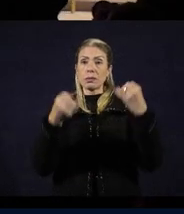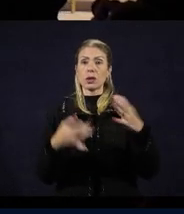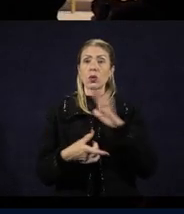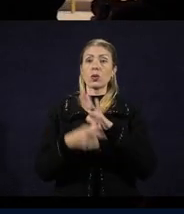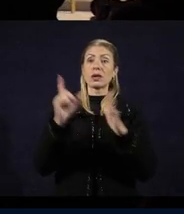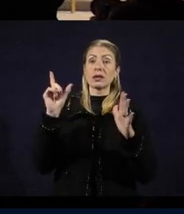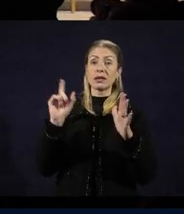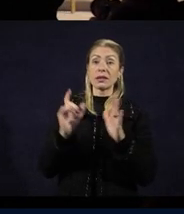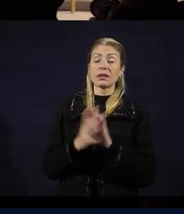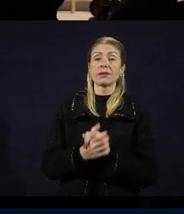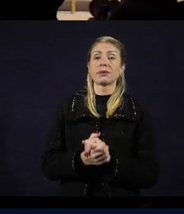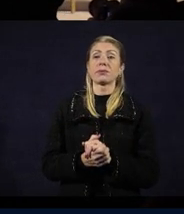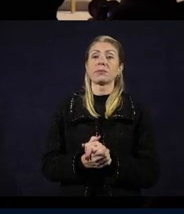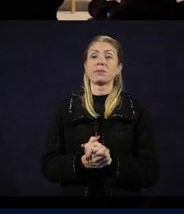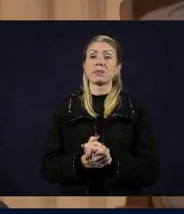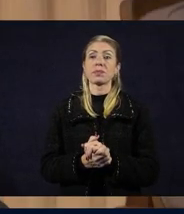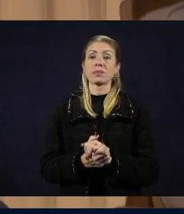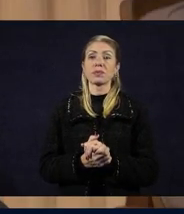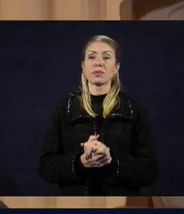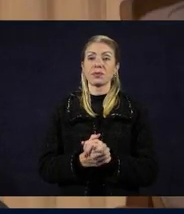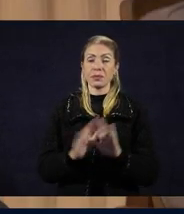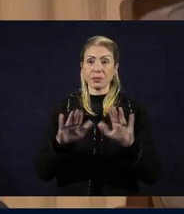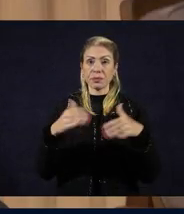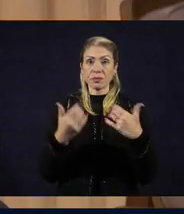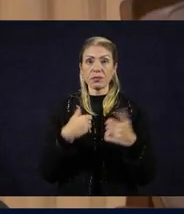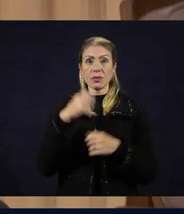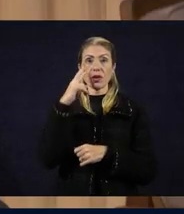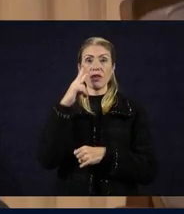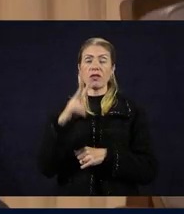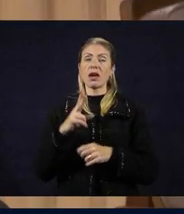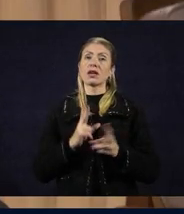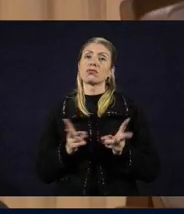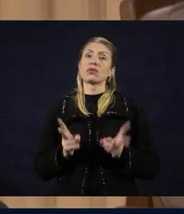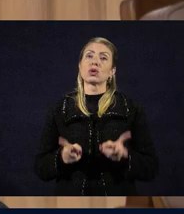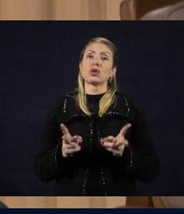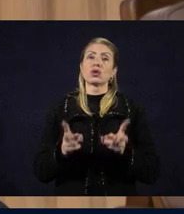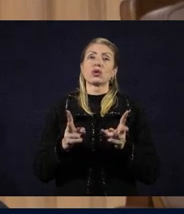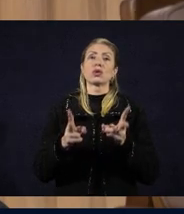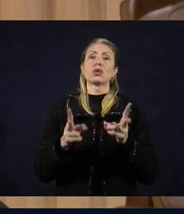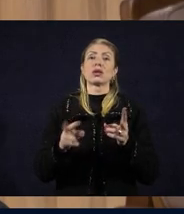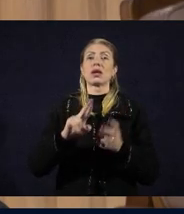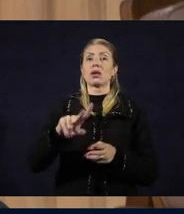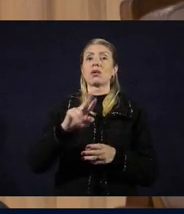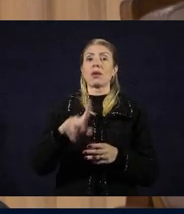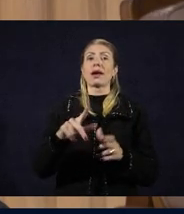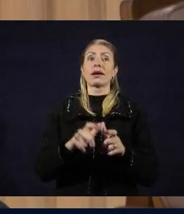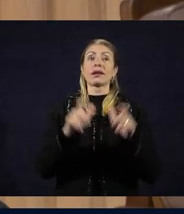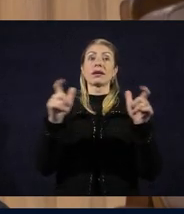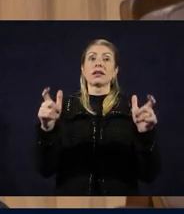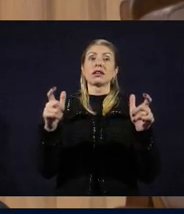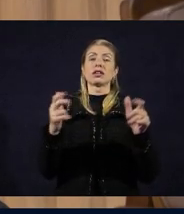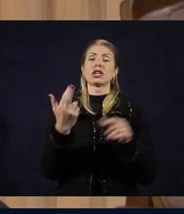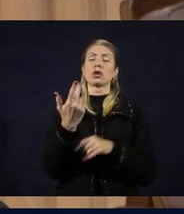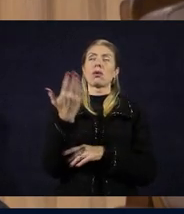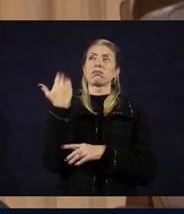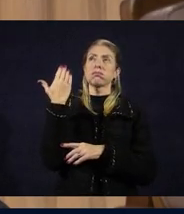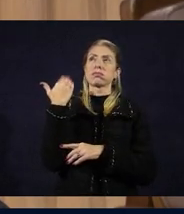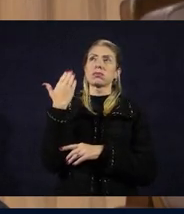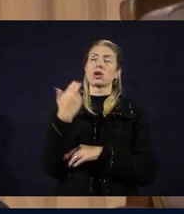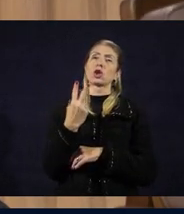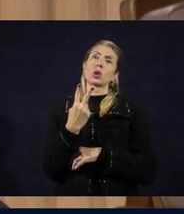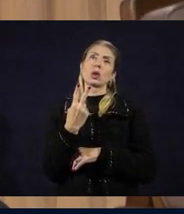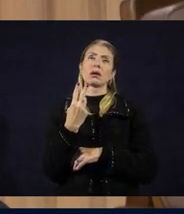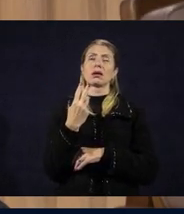então eu vejo sim uma continuidade não tão grande que nem nos últimos dois ou três anos